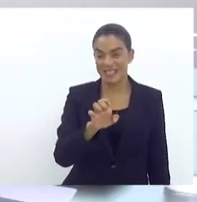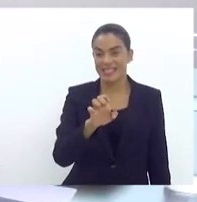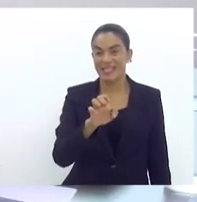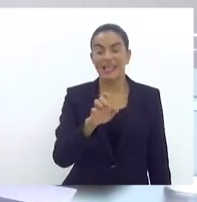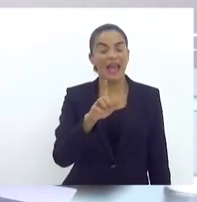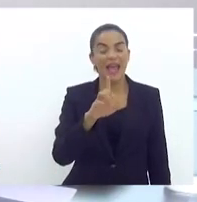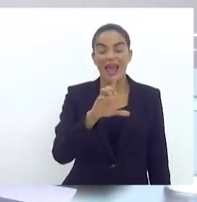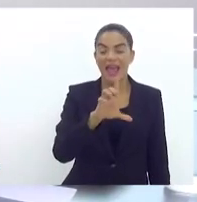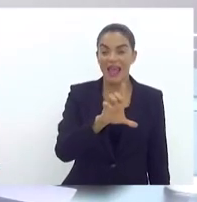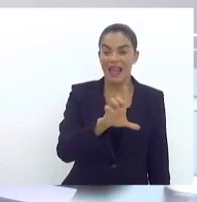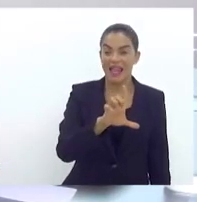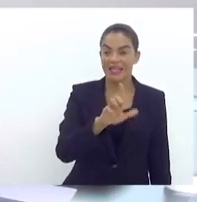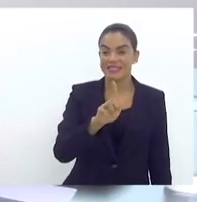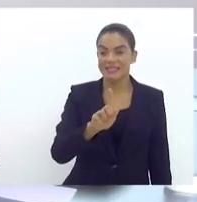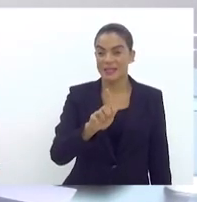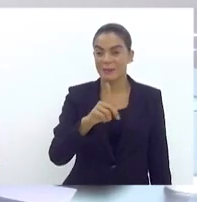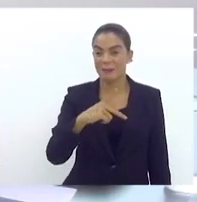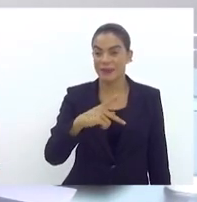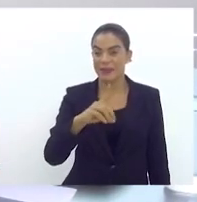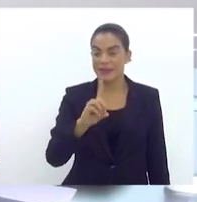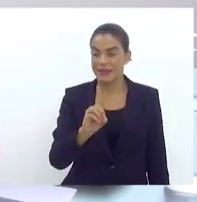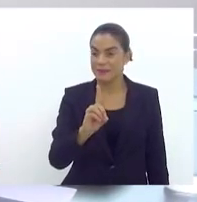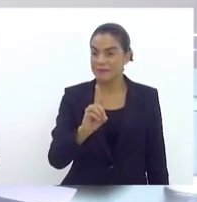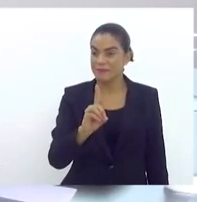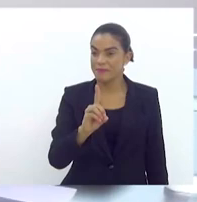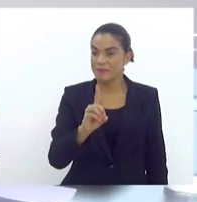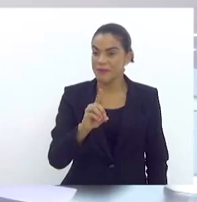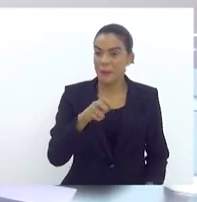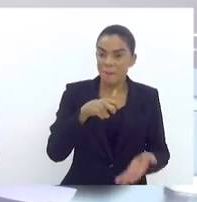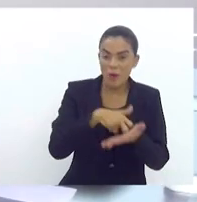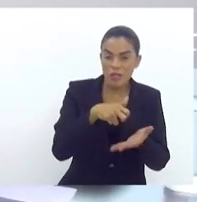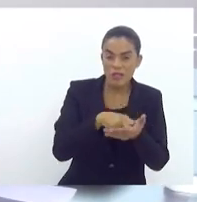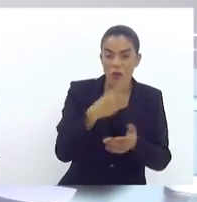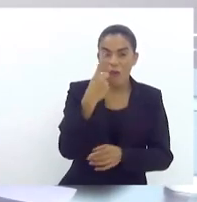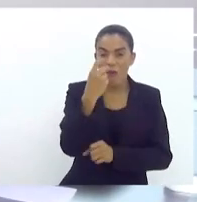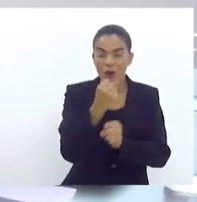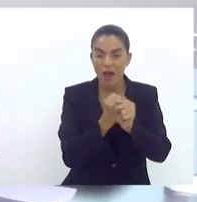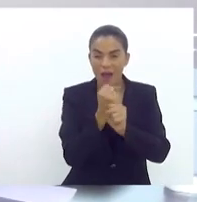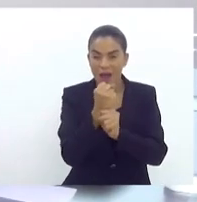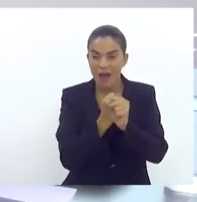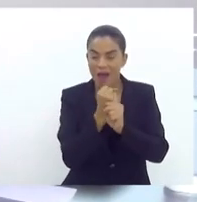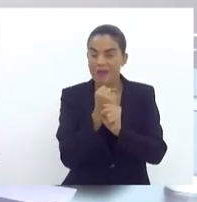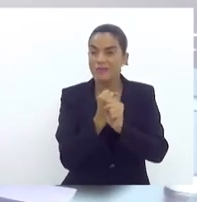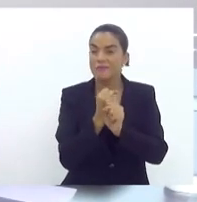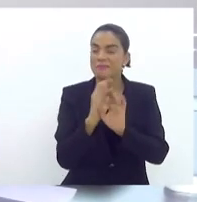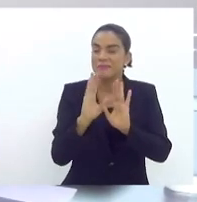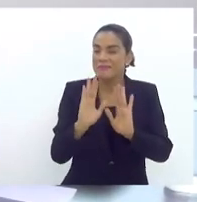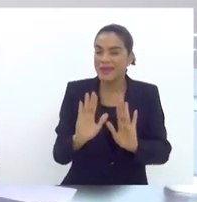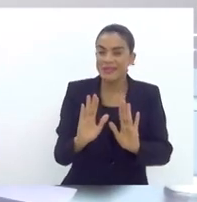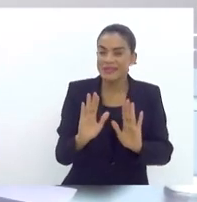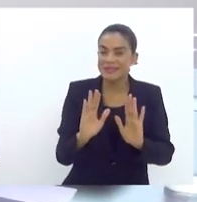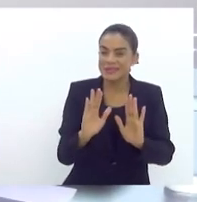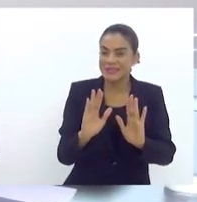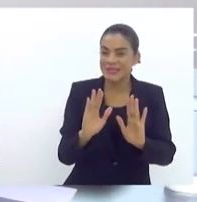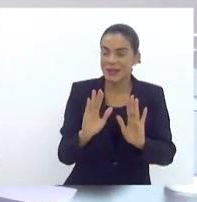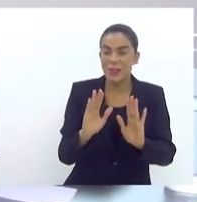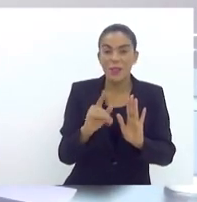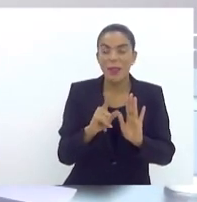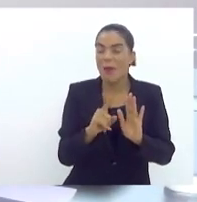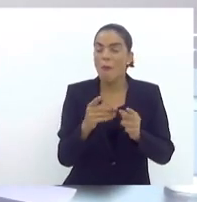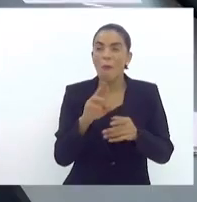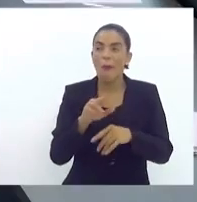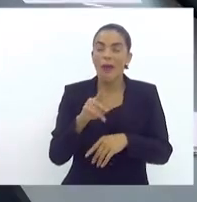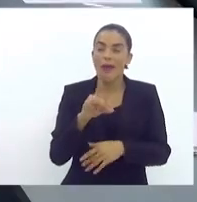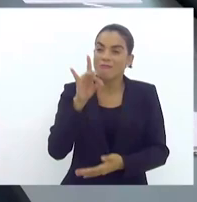ali tipificando algumas questões de punição de um ano de mas não não há uma compilação